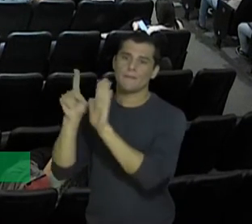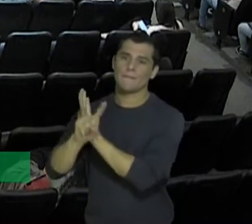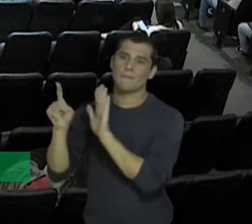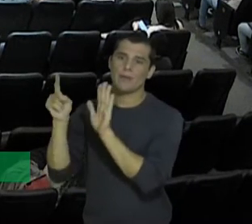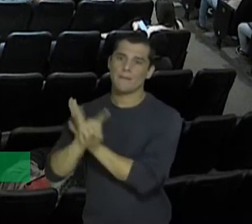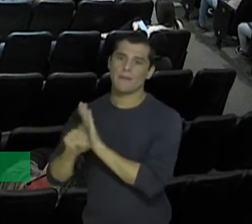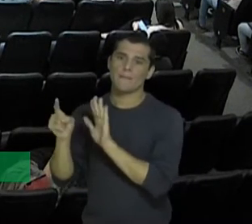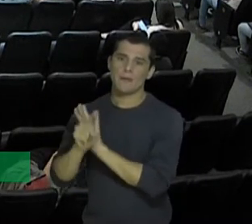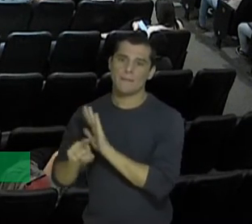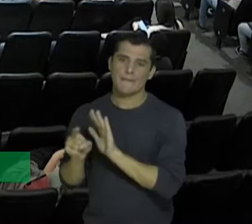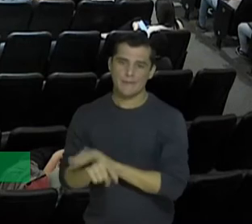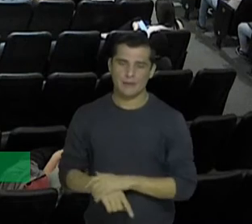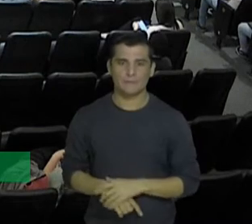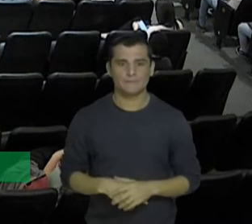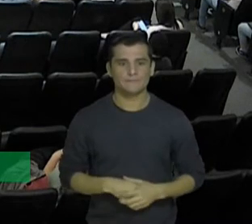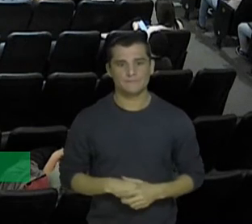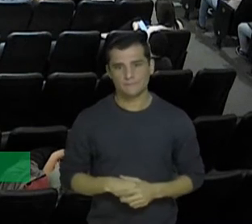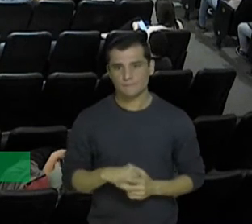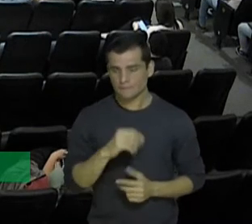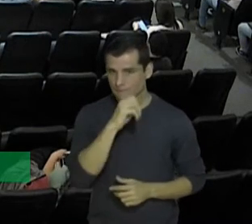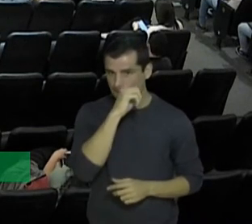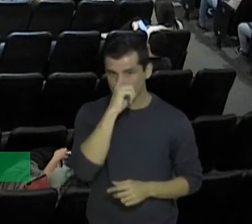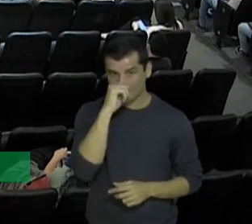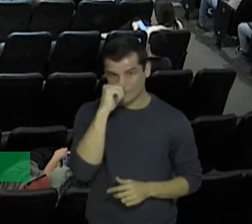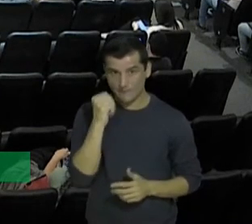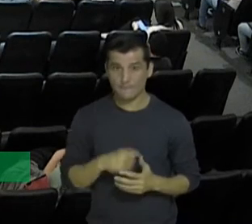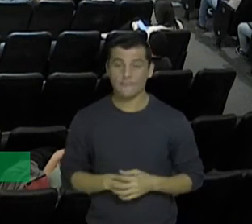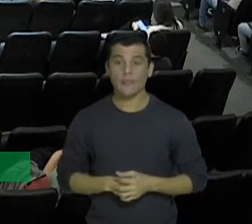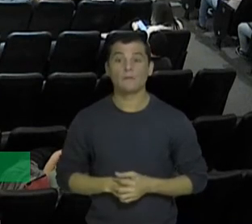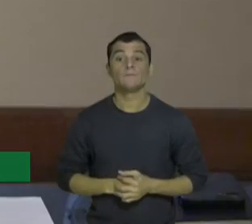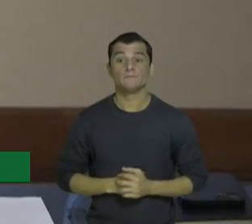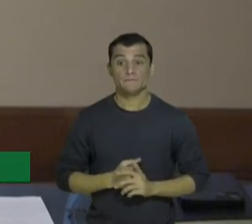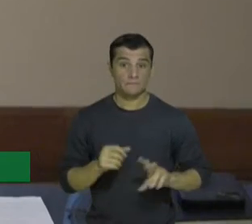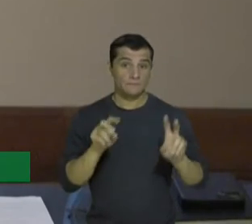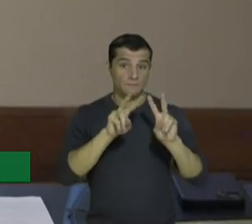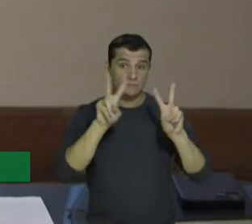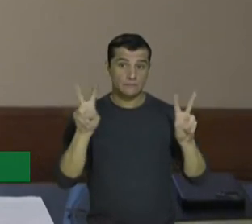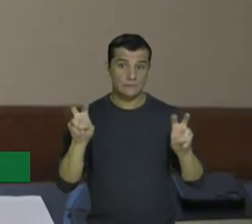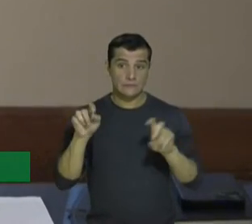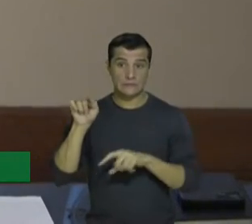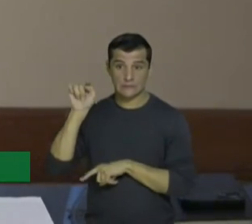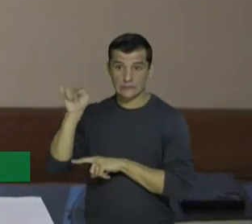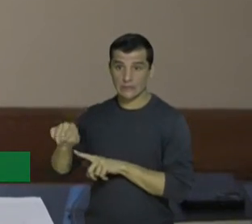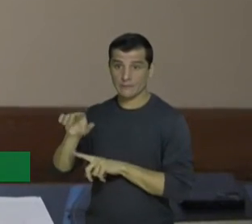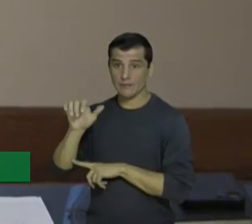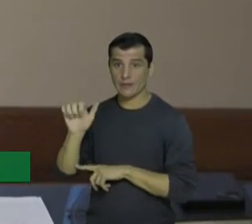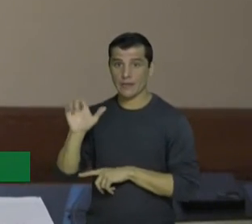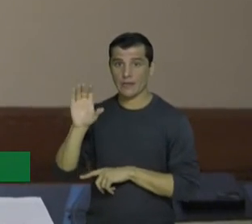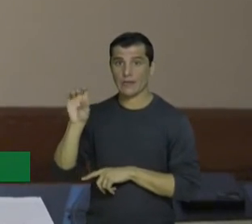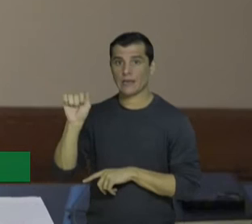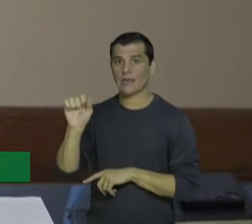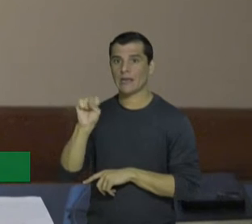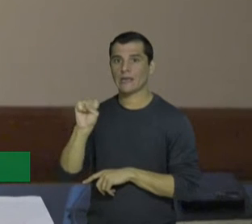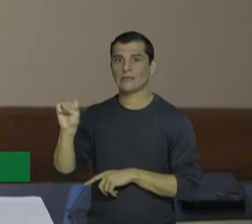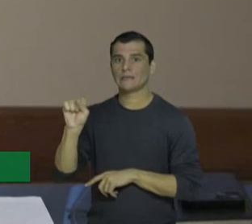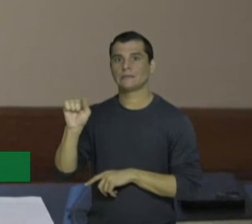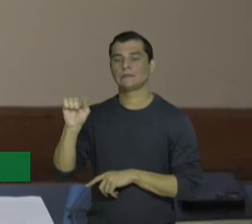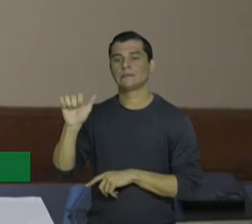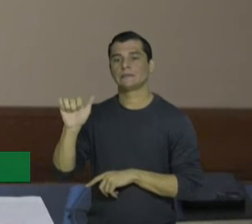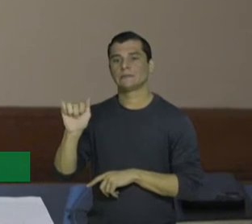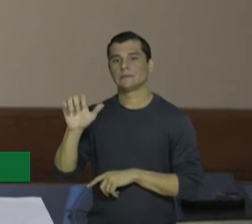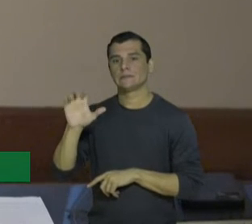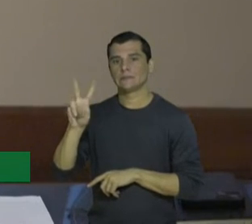falando falando do do da nossa parte eh que é ligada ao Agro Então a nossa empresa caçava em 70 anos de história nós